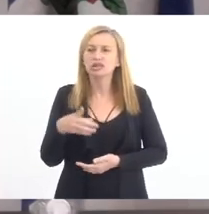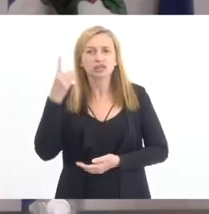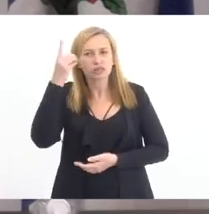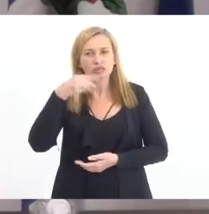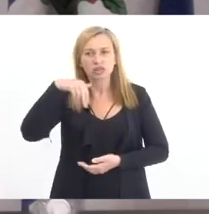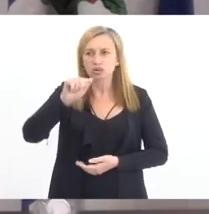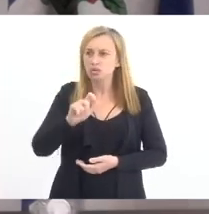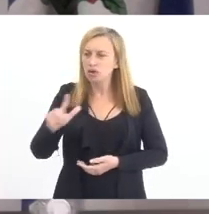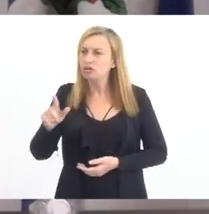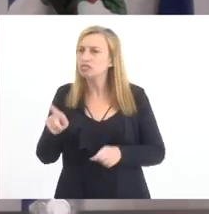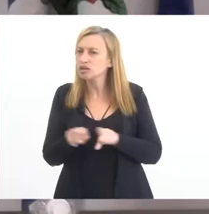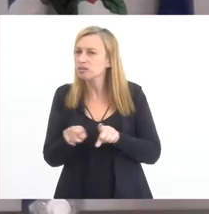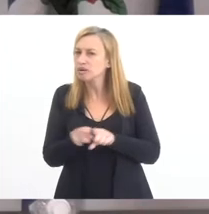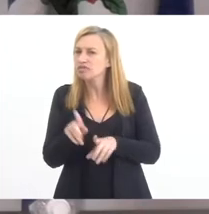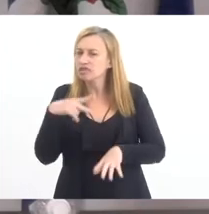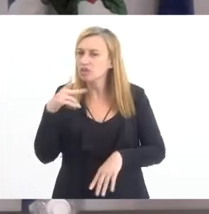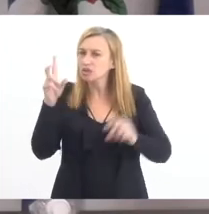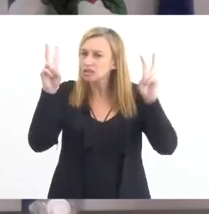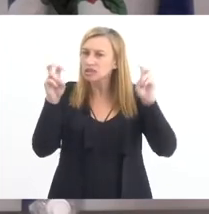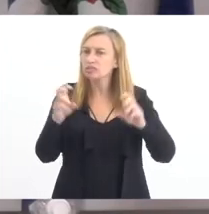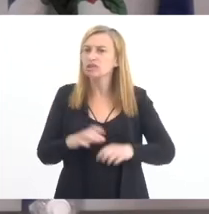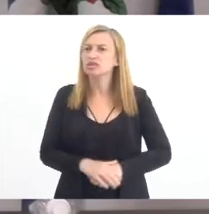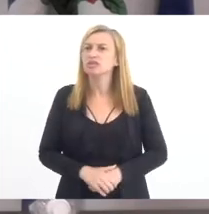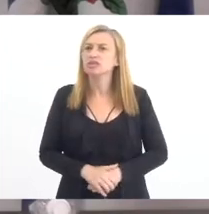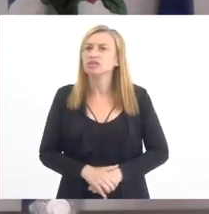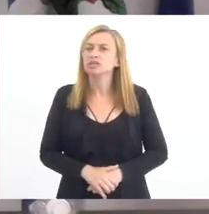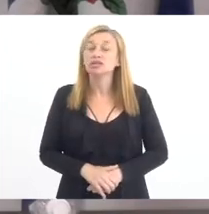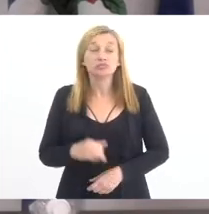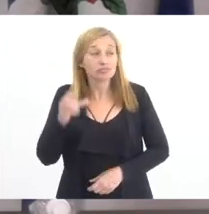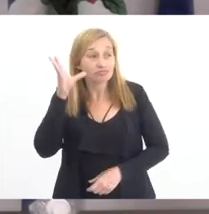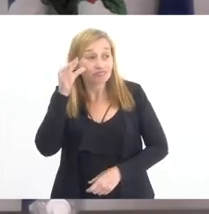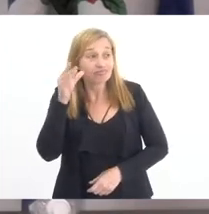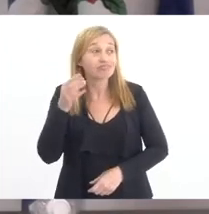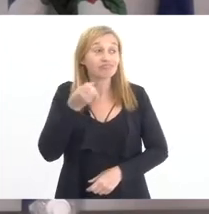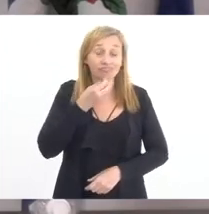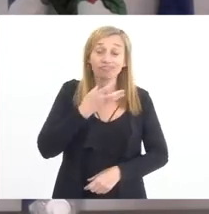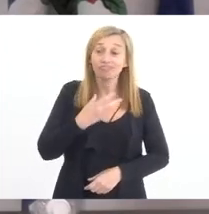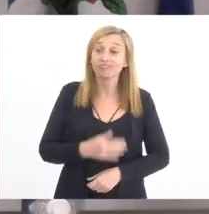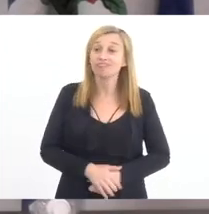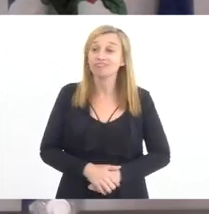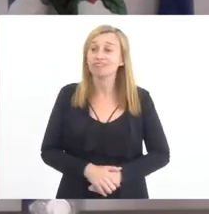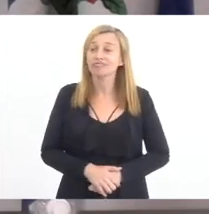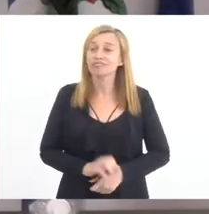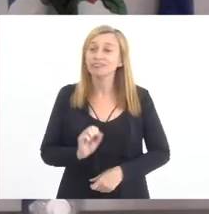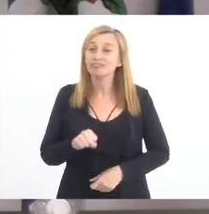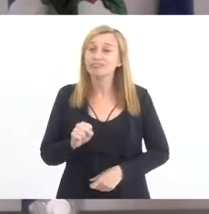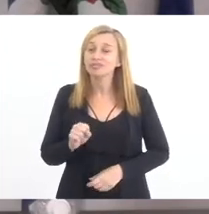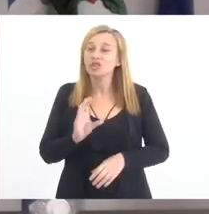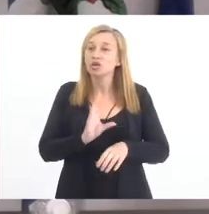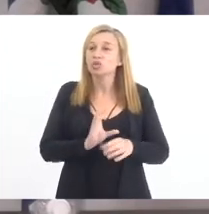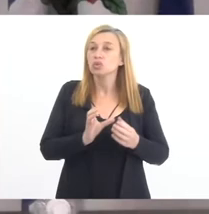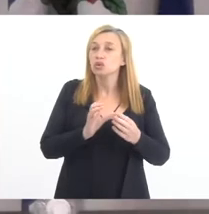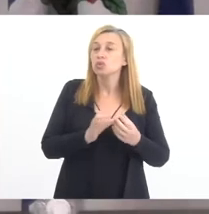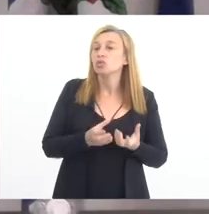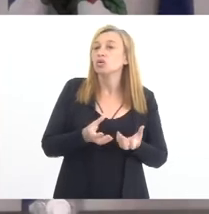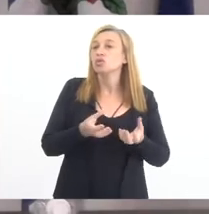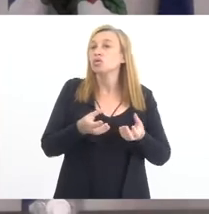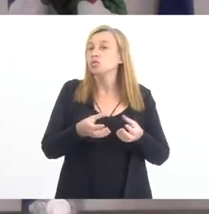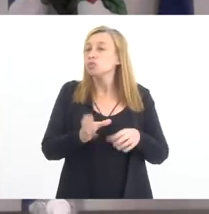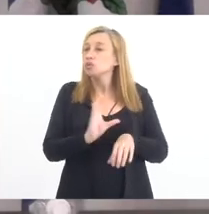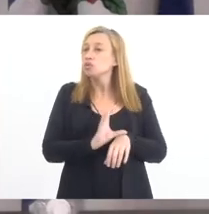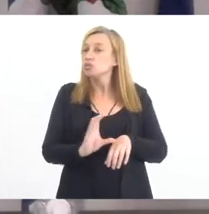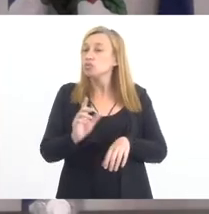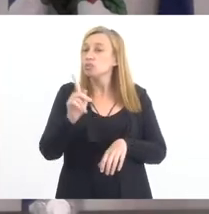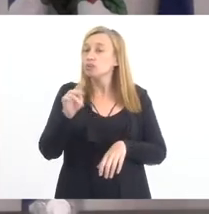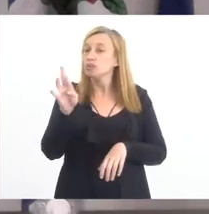Noel até abordou esse tema, é muito interessante, muito bem. Sim, cursos pré-vestibulares são importantes,